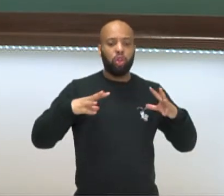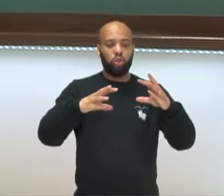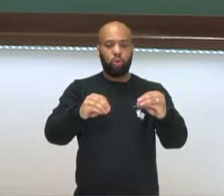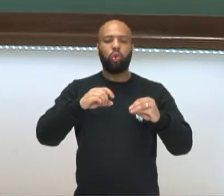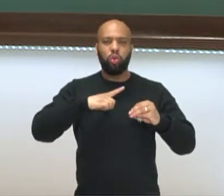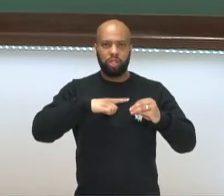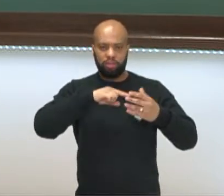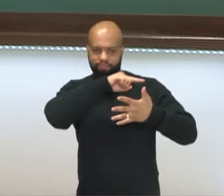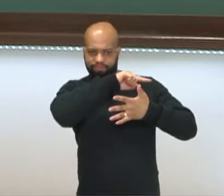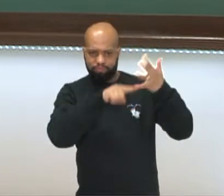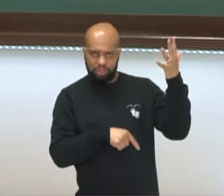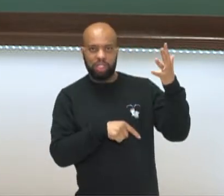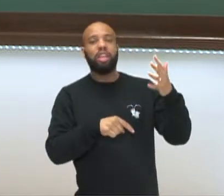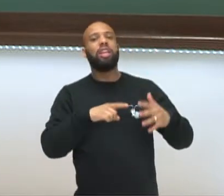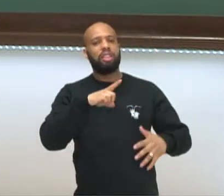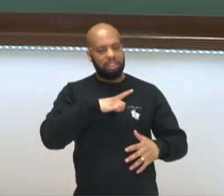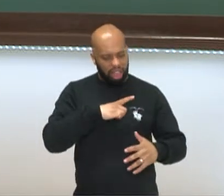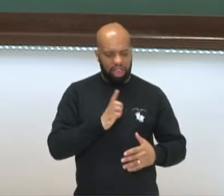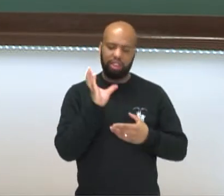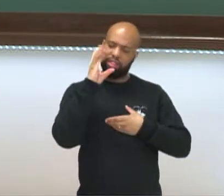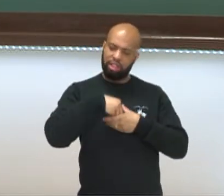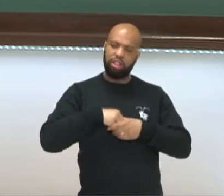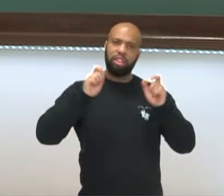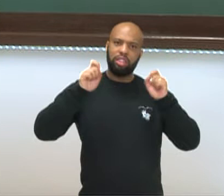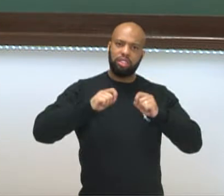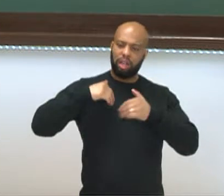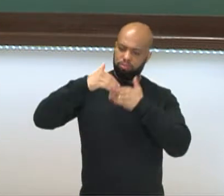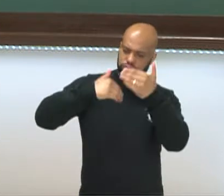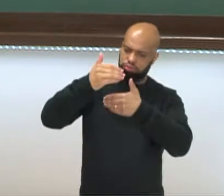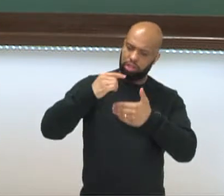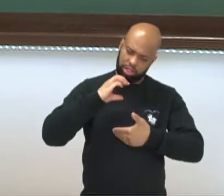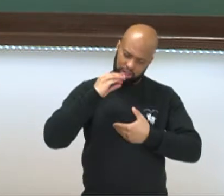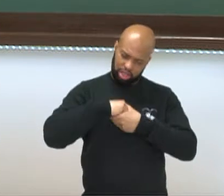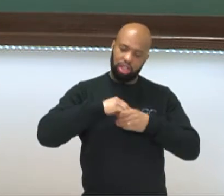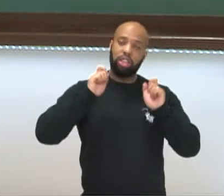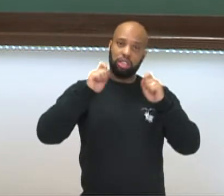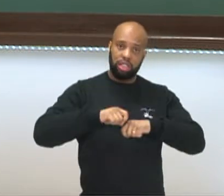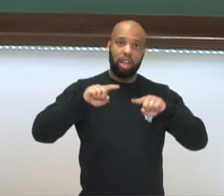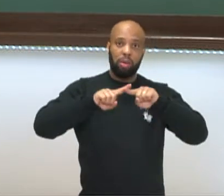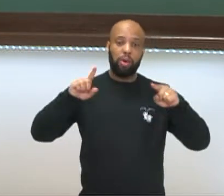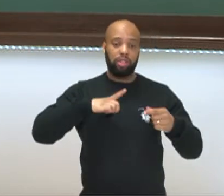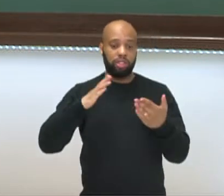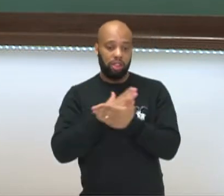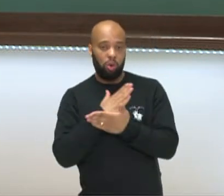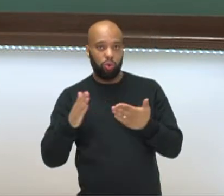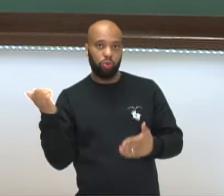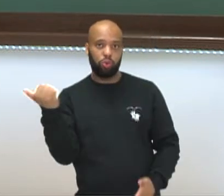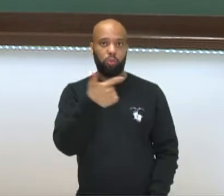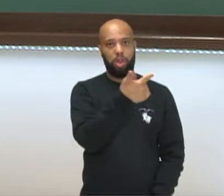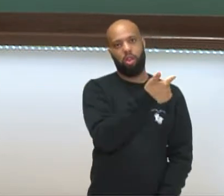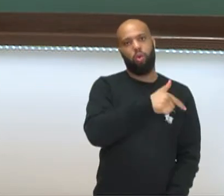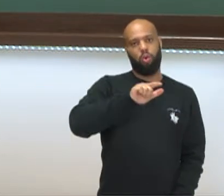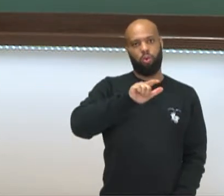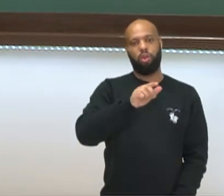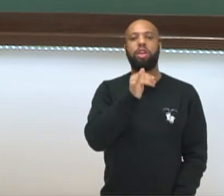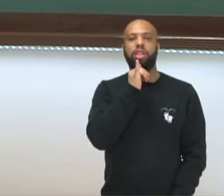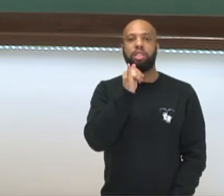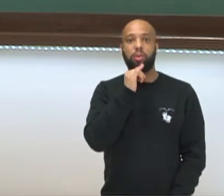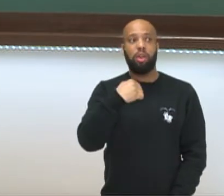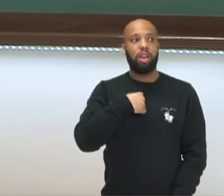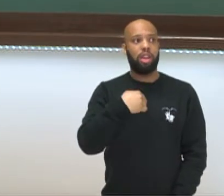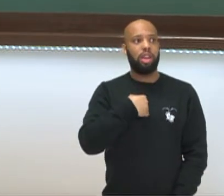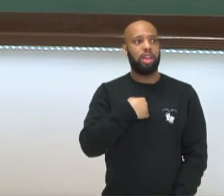temos todas elas, nós somos capazes de desenvolver essas inteligências, mas alguns nós somos melhor. Eu, por exemplo,